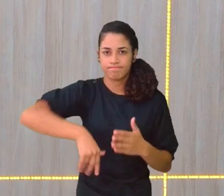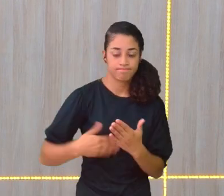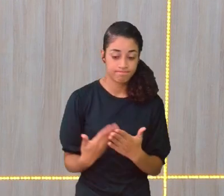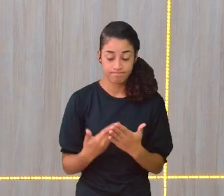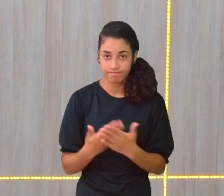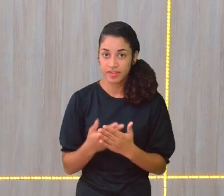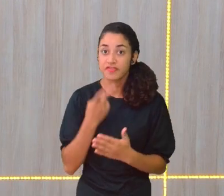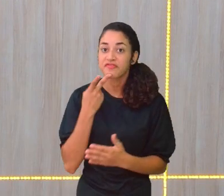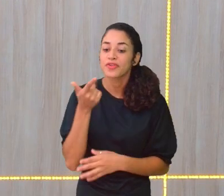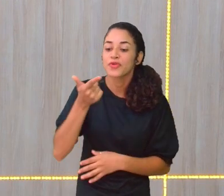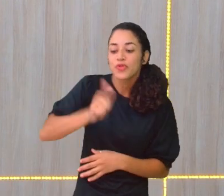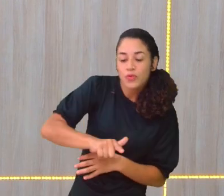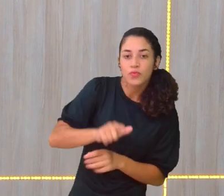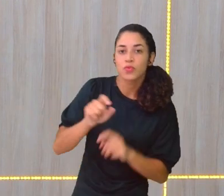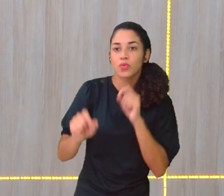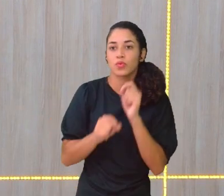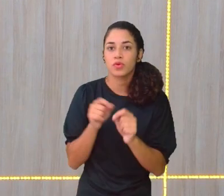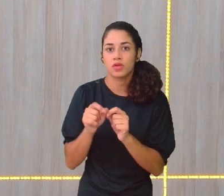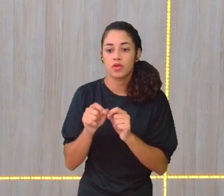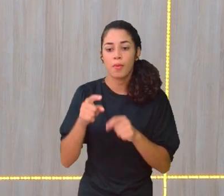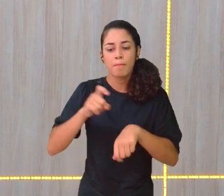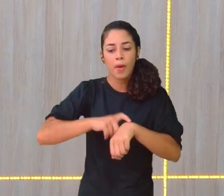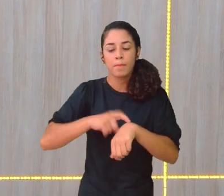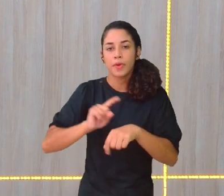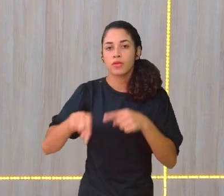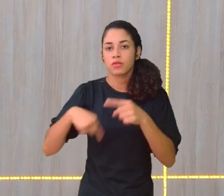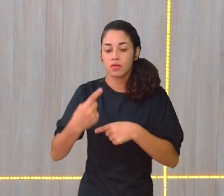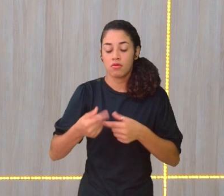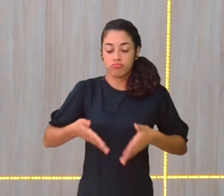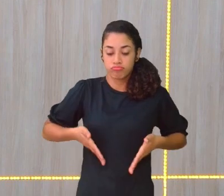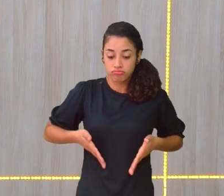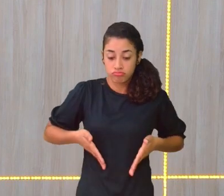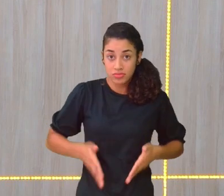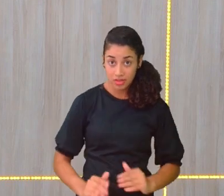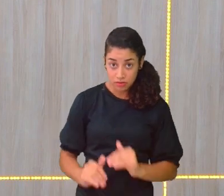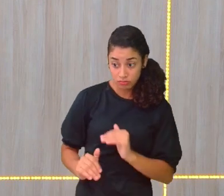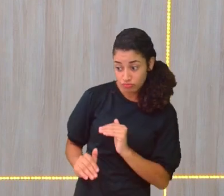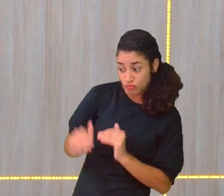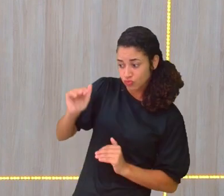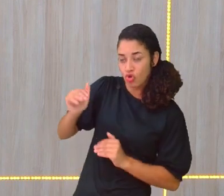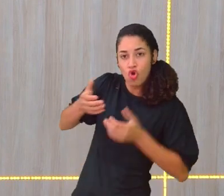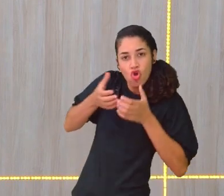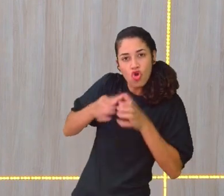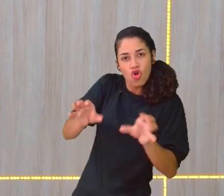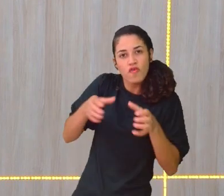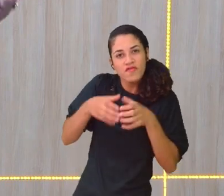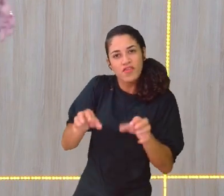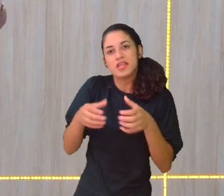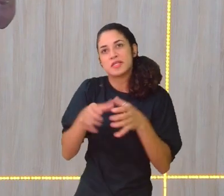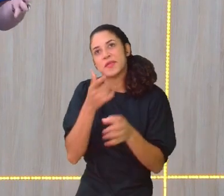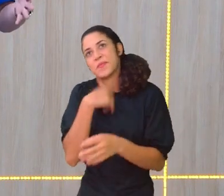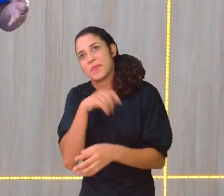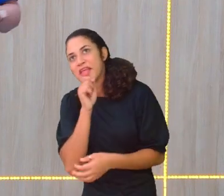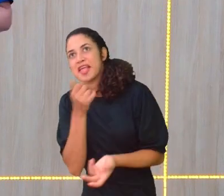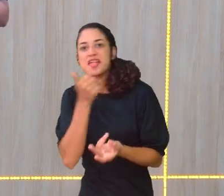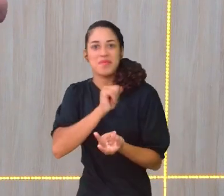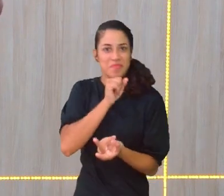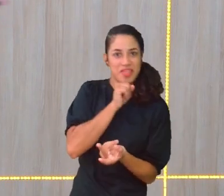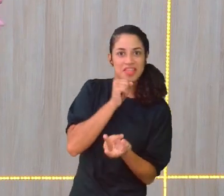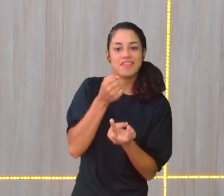que à medida que nascemos e começamos a conviver com os nossos pais, nossos tios,